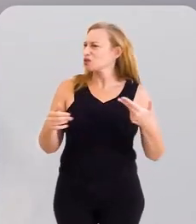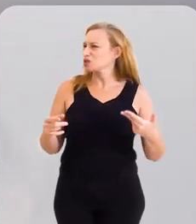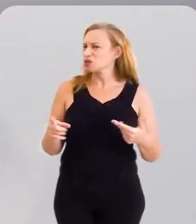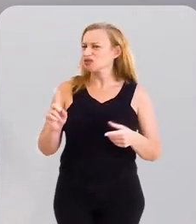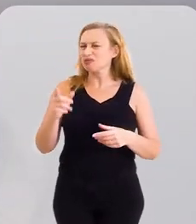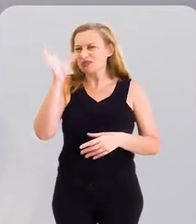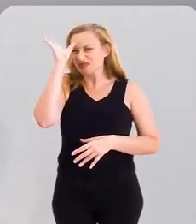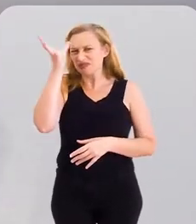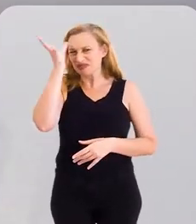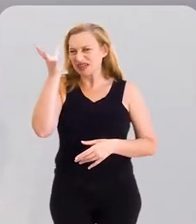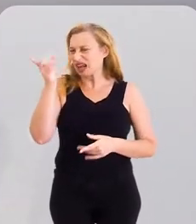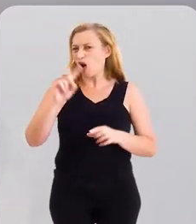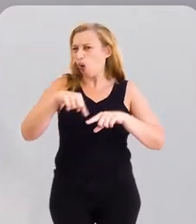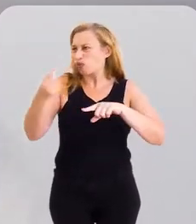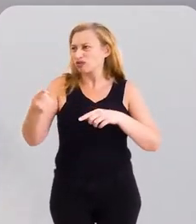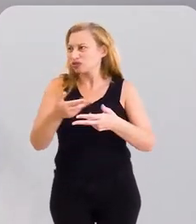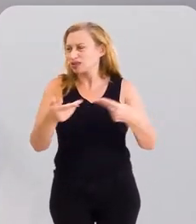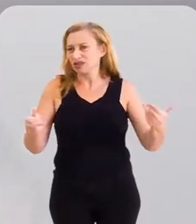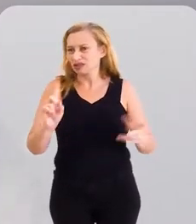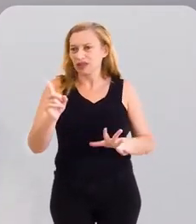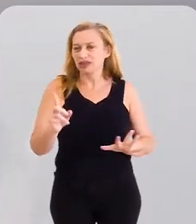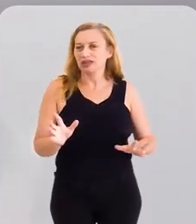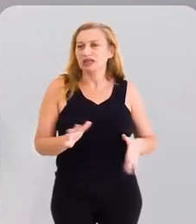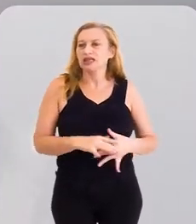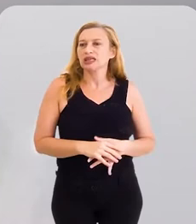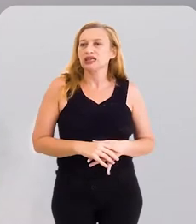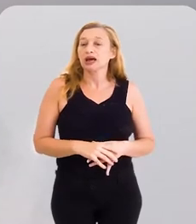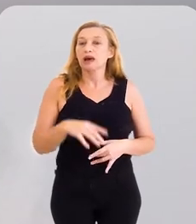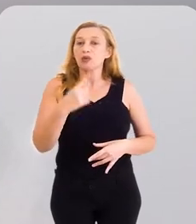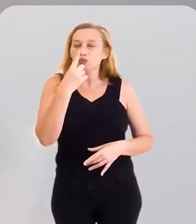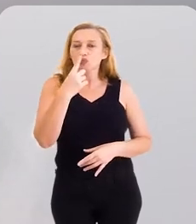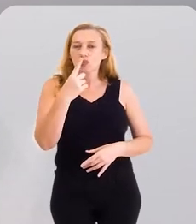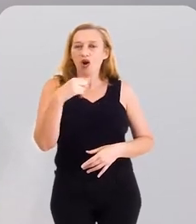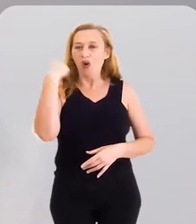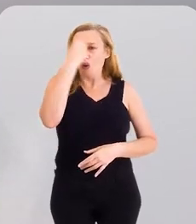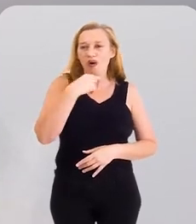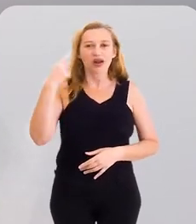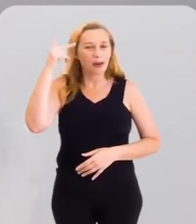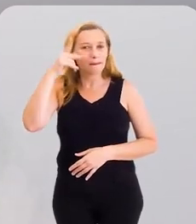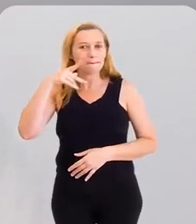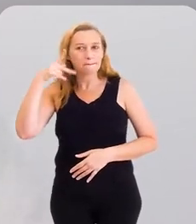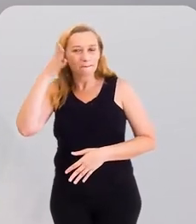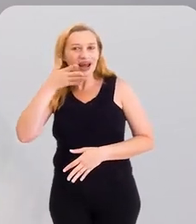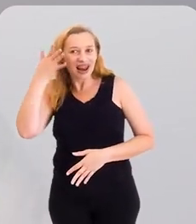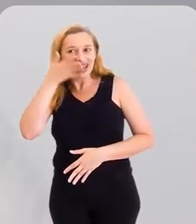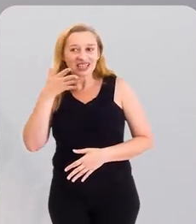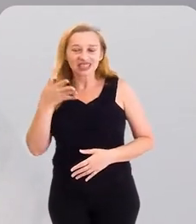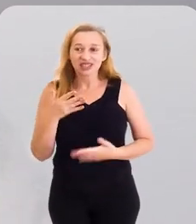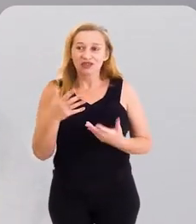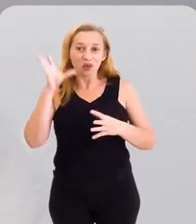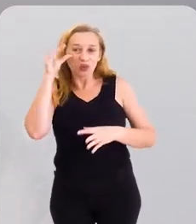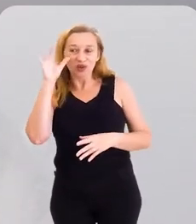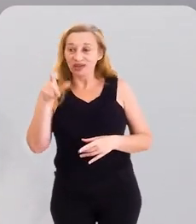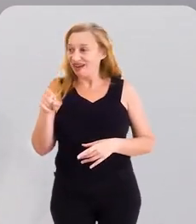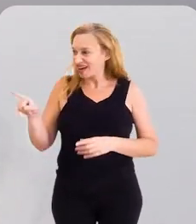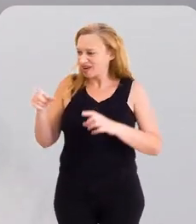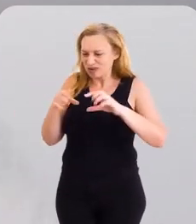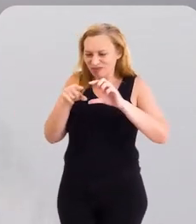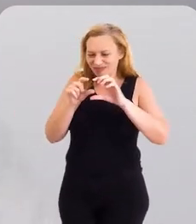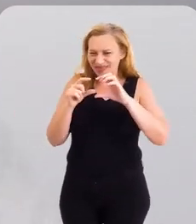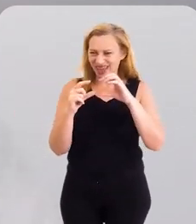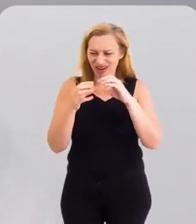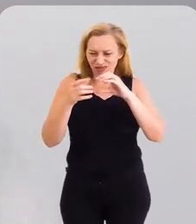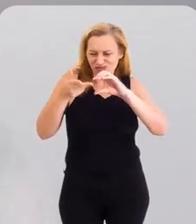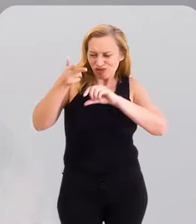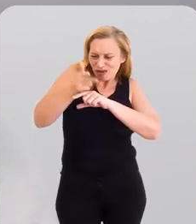outra coisa, não vamos inventar que não vai dar certo. E o que a gente sabia era palestra de 1 hora. E foi uma coisa muito curiosa, porque aquela câmera que ela